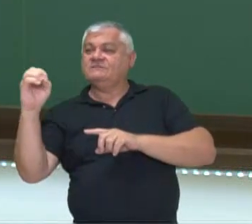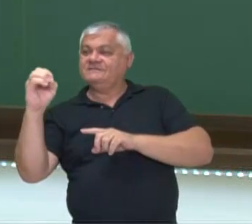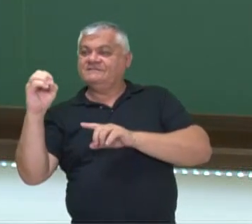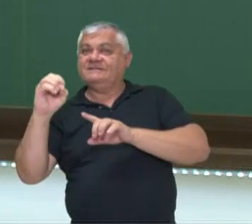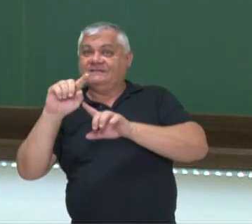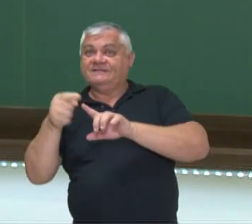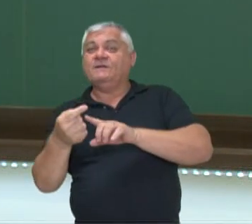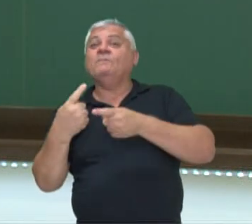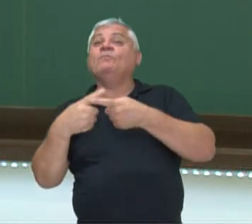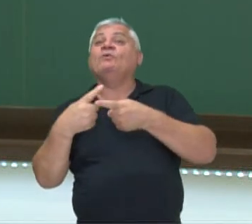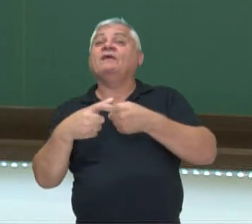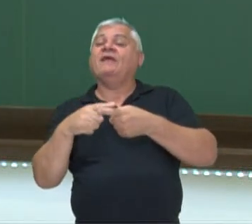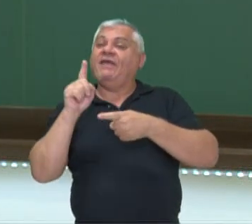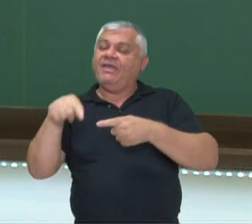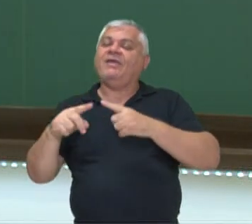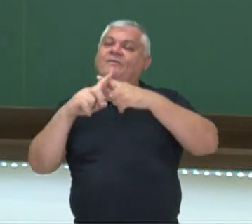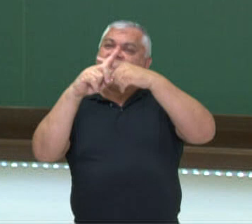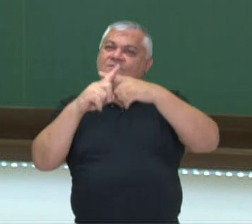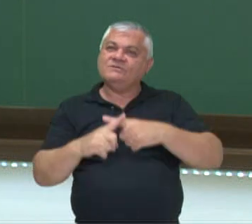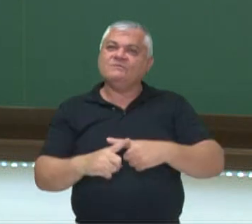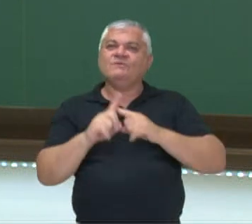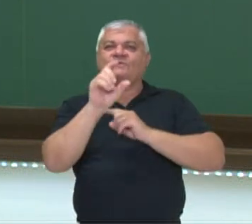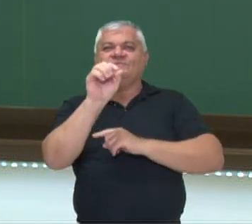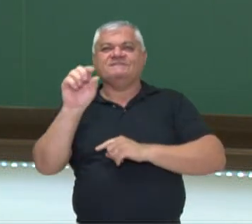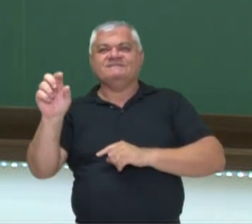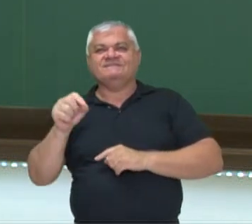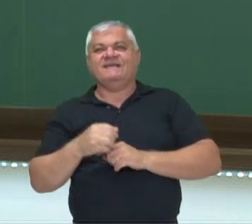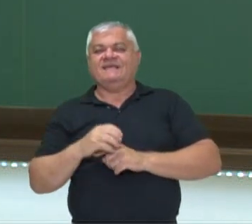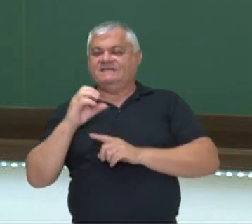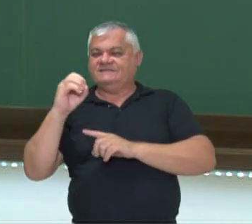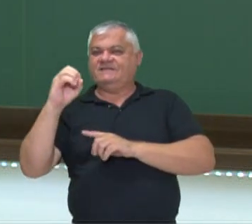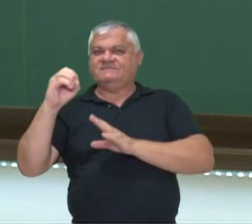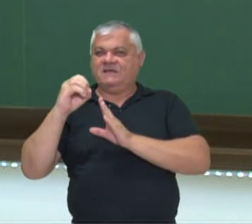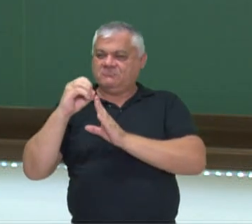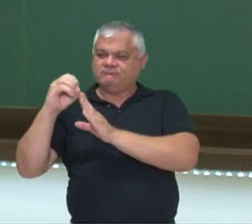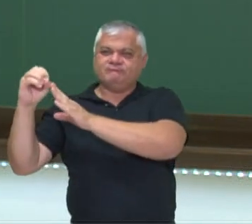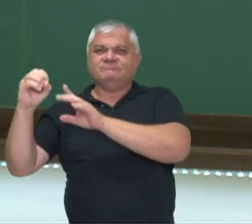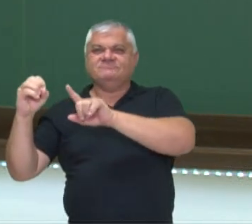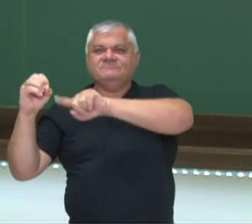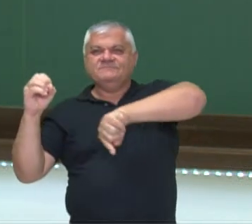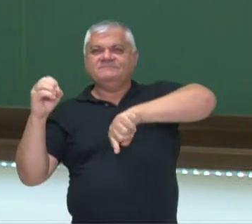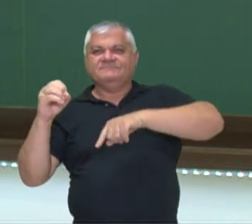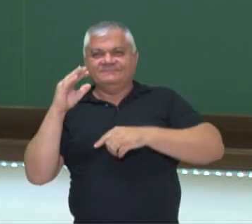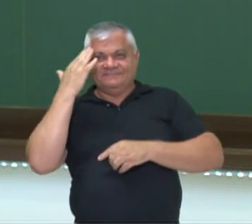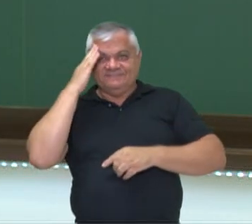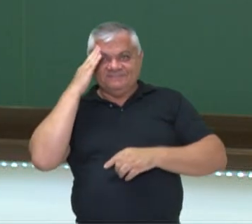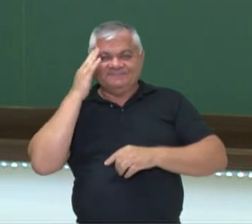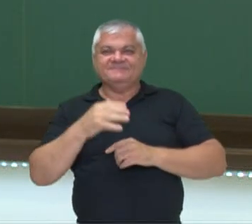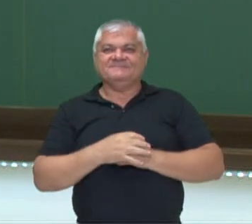deslocada duas casas para a direita? Porque eu multipliquei por 100. Esses dois zeros empurram a vírgula para a direita. Tá bom?